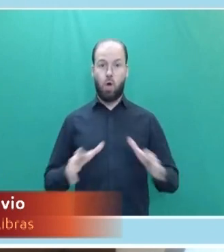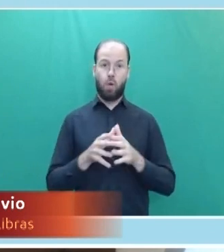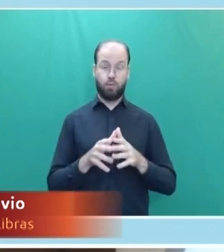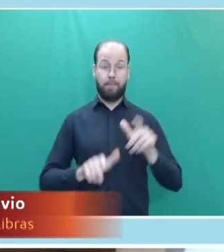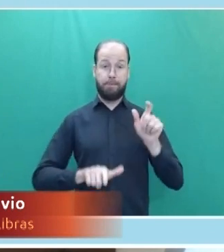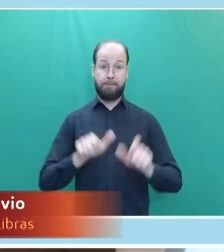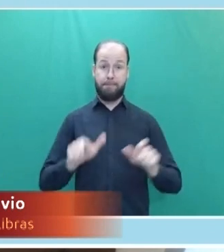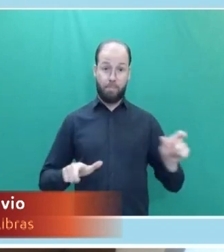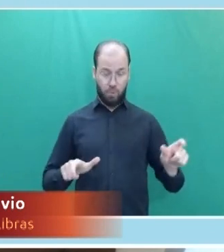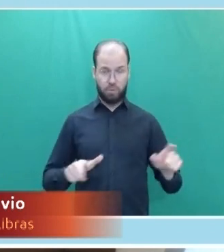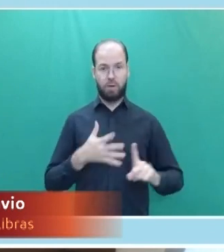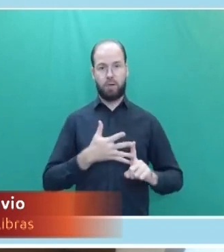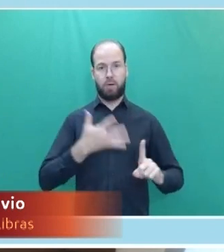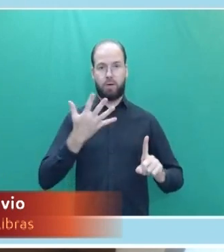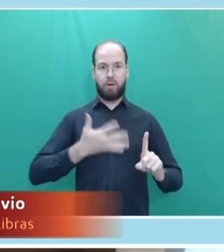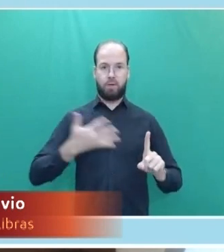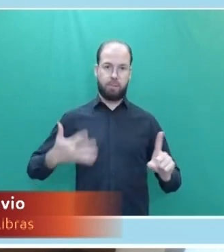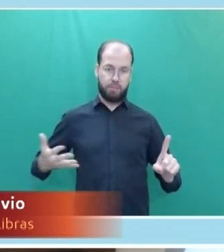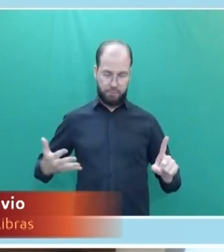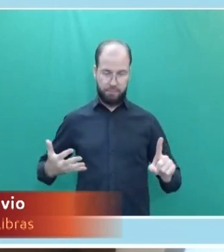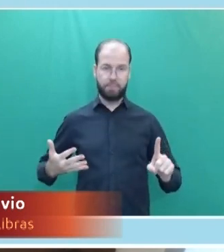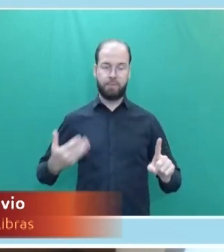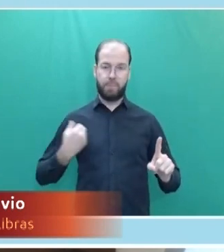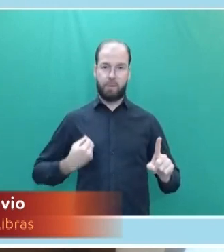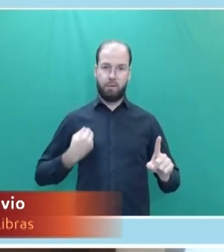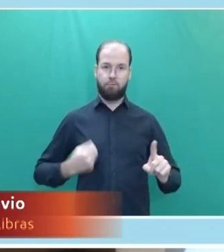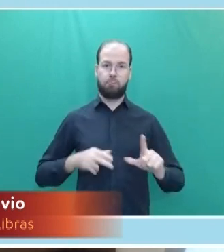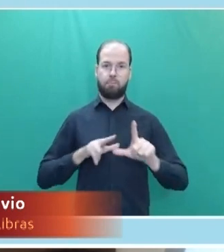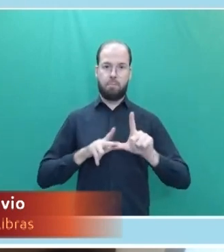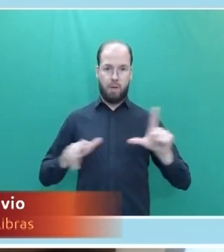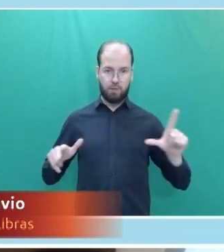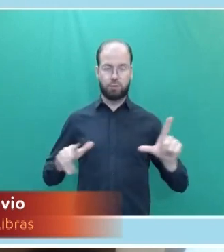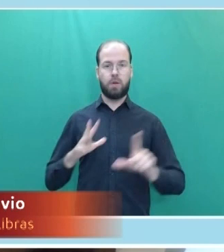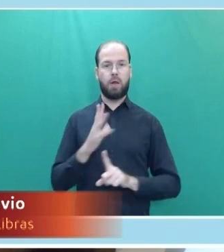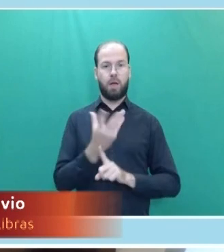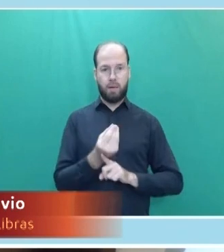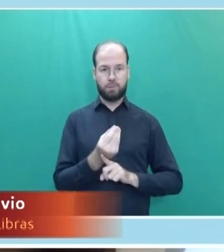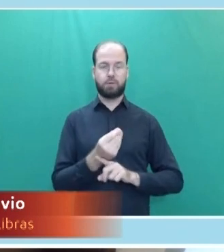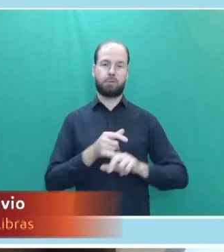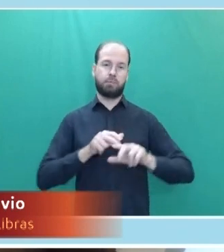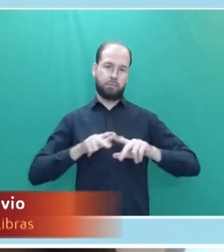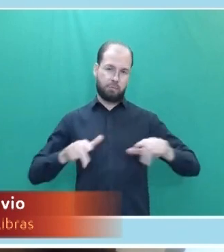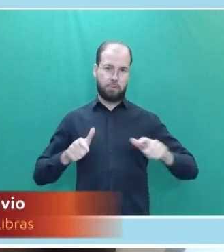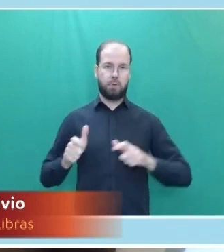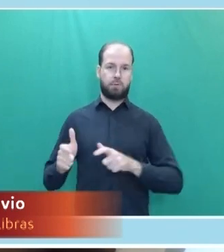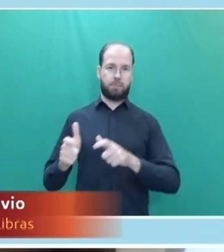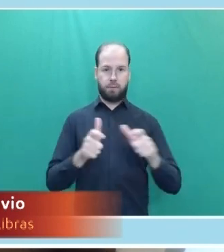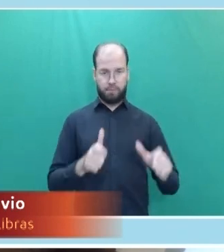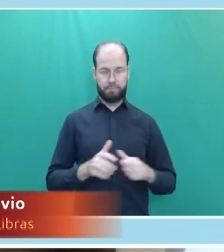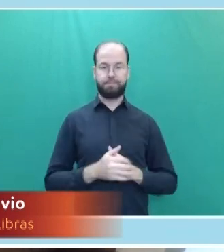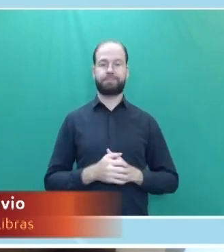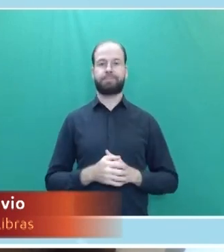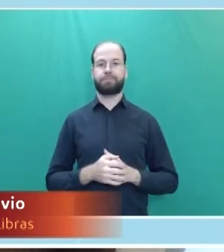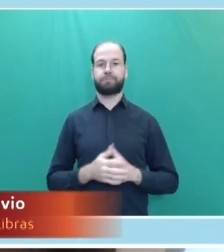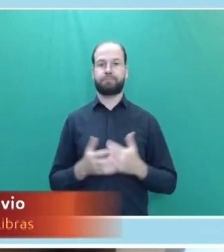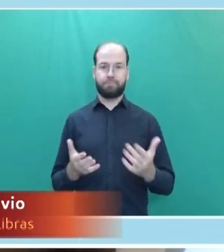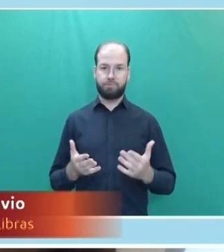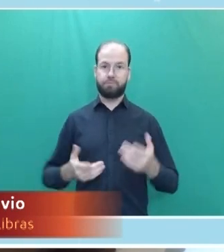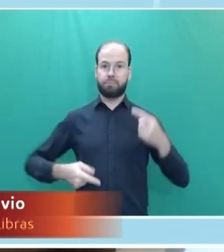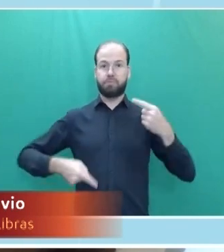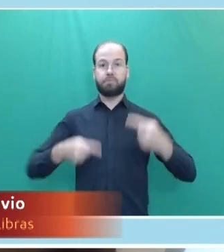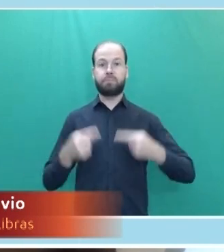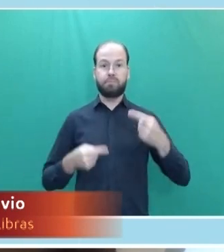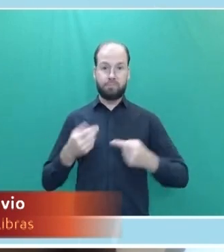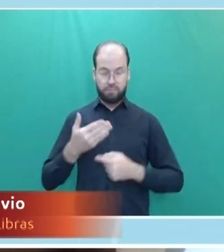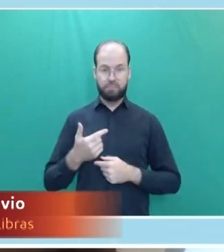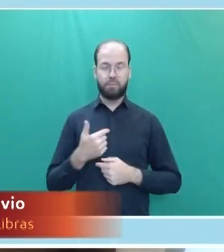população LGBTQIAPN+, na mídia, nas artes e também em outros espaços. E para fazer esse debate comigo,